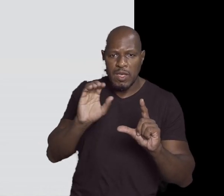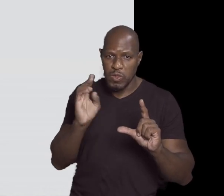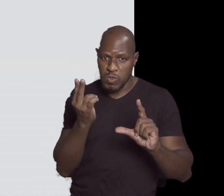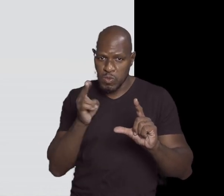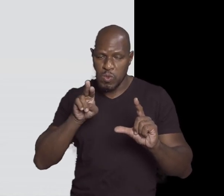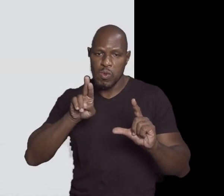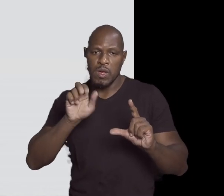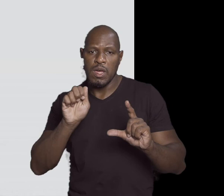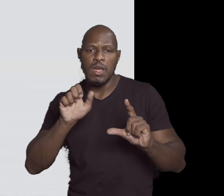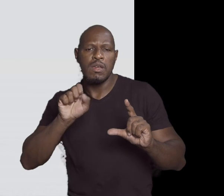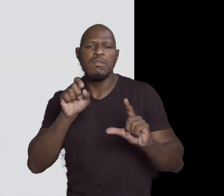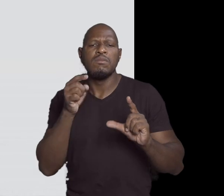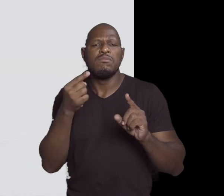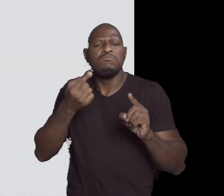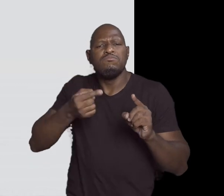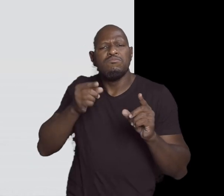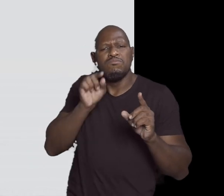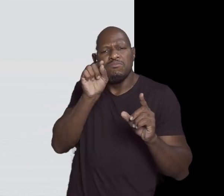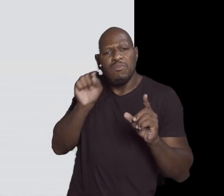porque